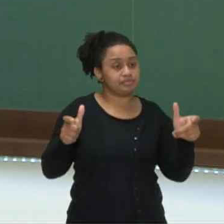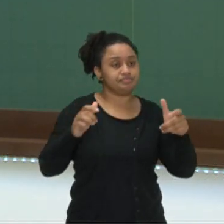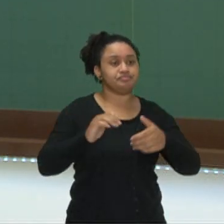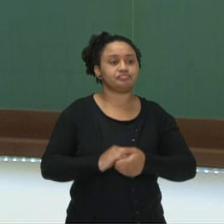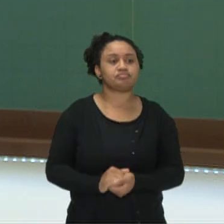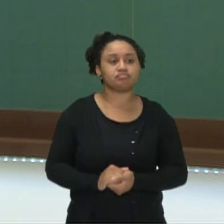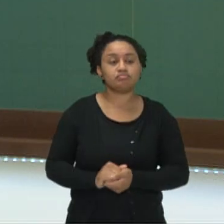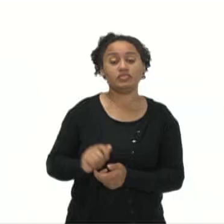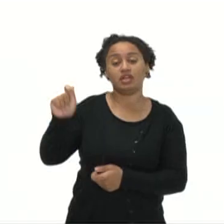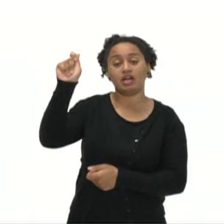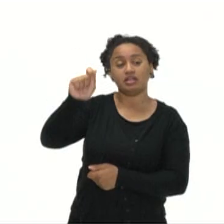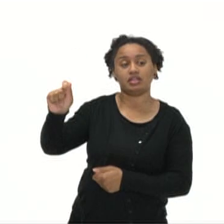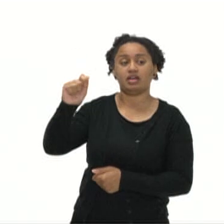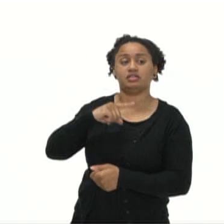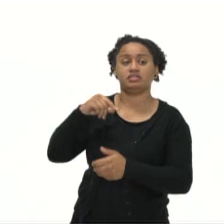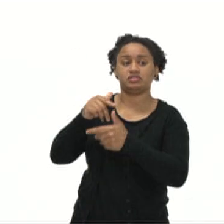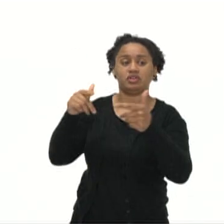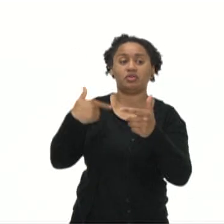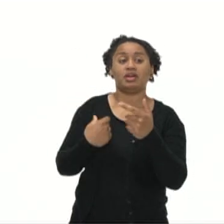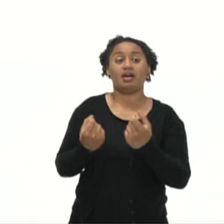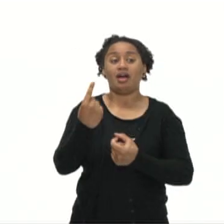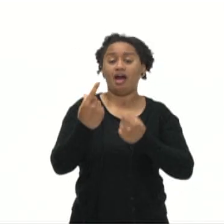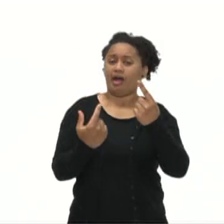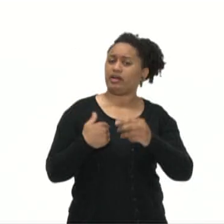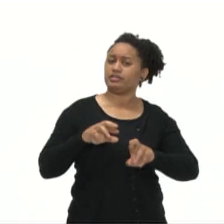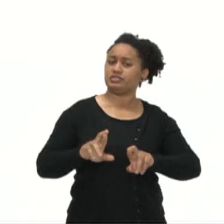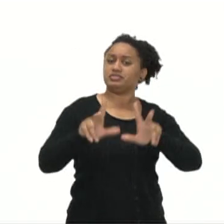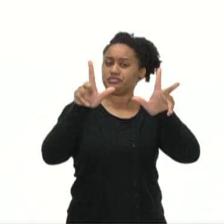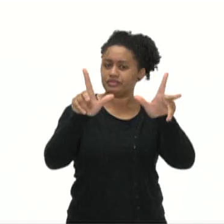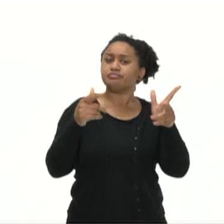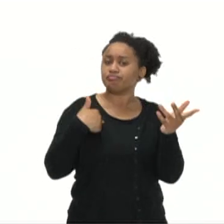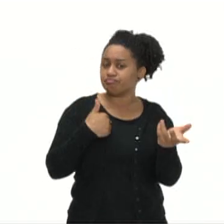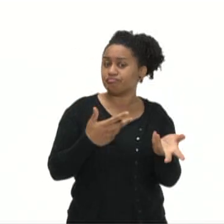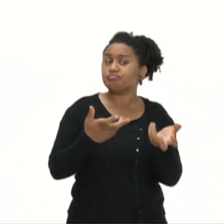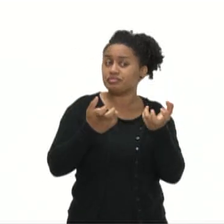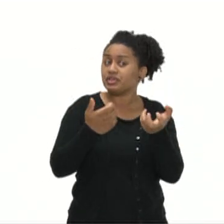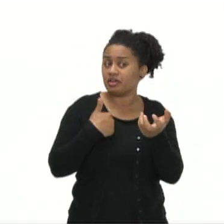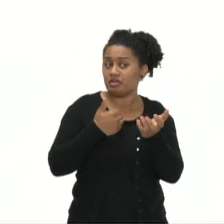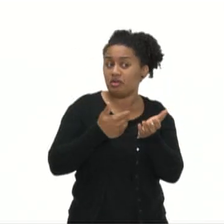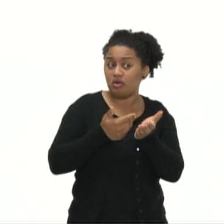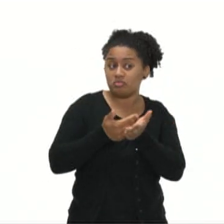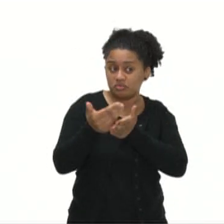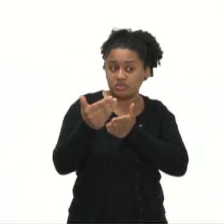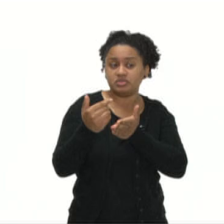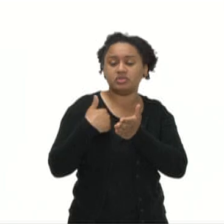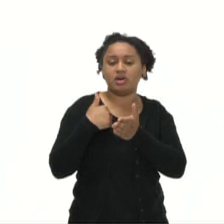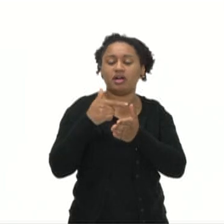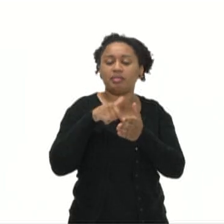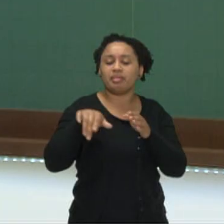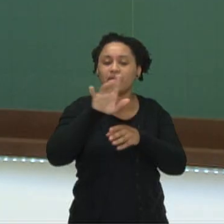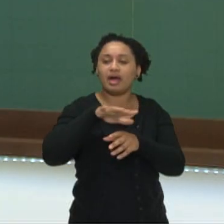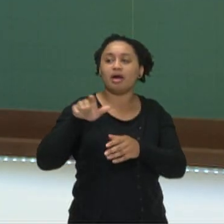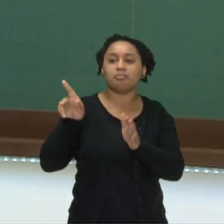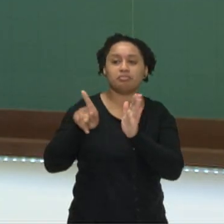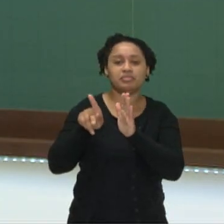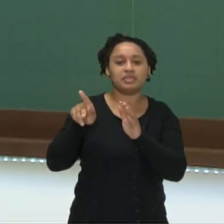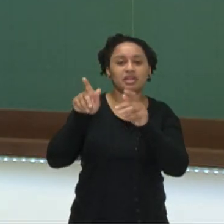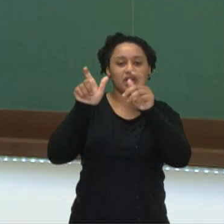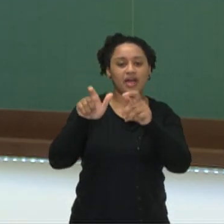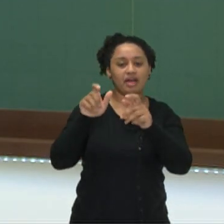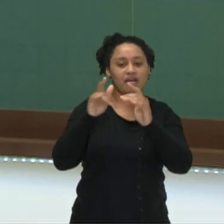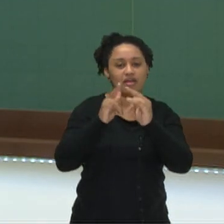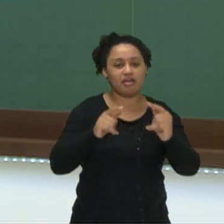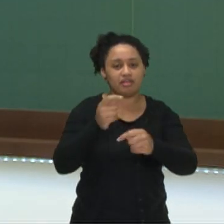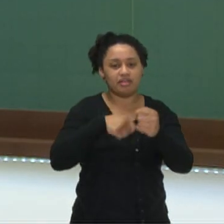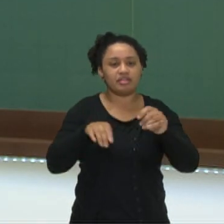da Ásia chegavam mercadorias raras e exóticas, pessoal. Olha o tamanho que começou a surgir. Rotas comerciais vindo da Ásia, né,